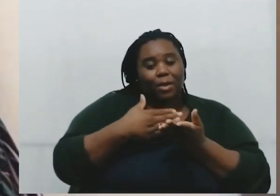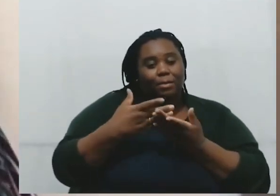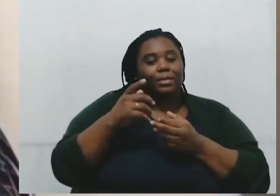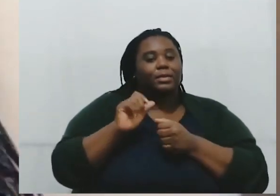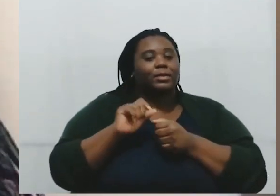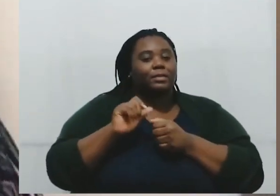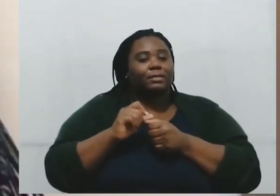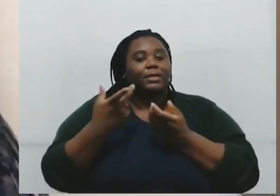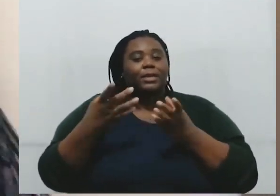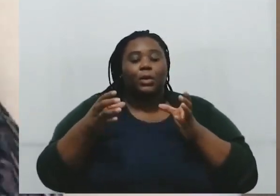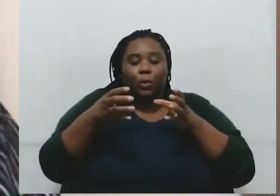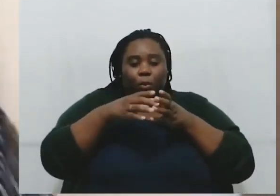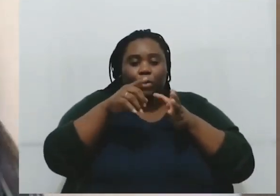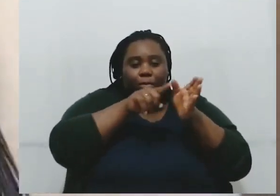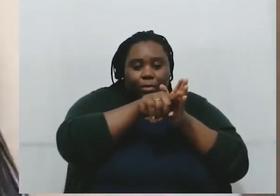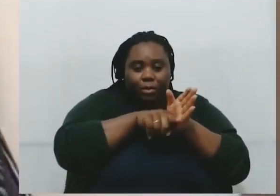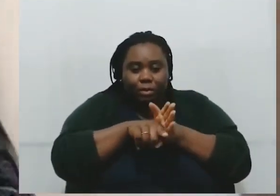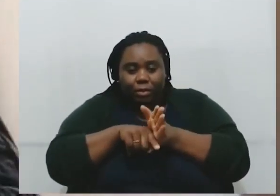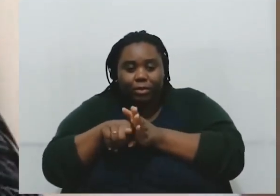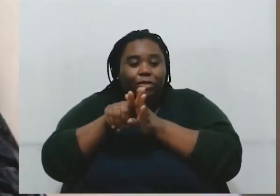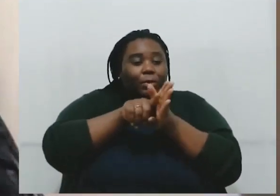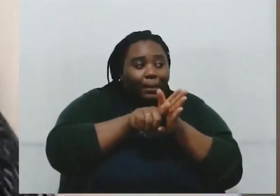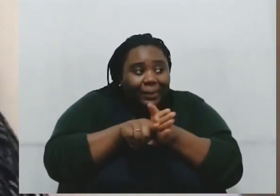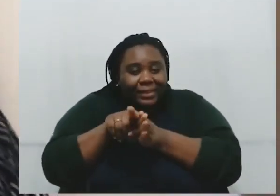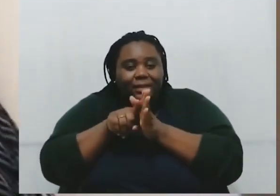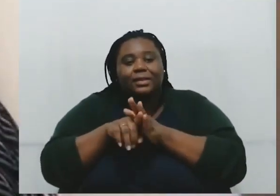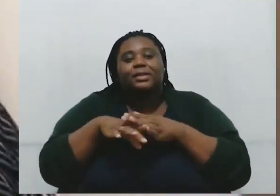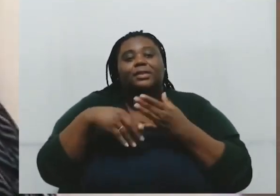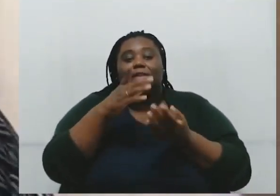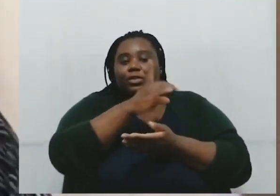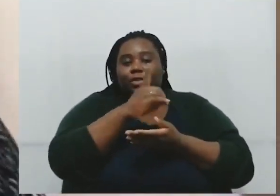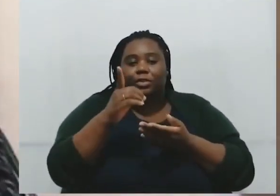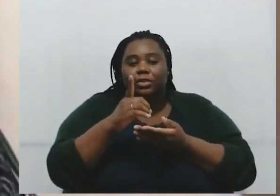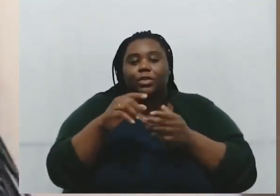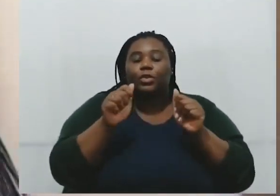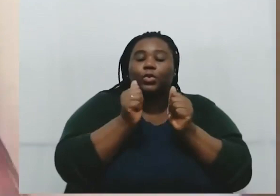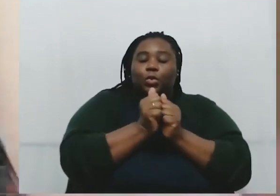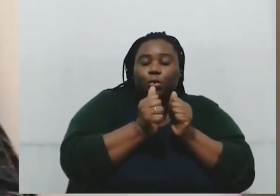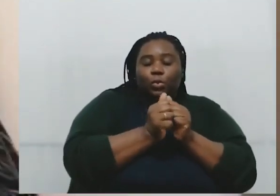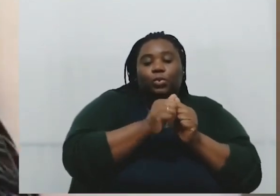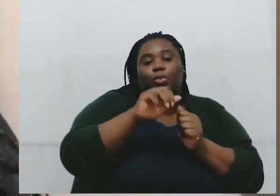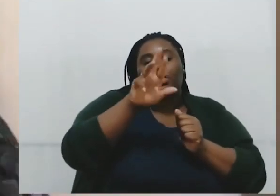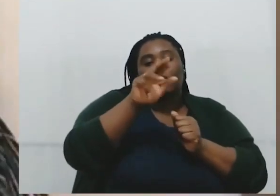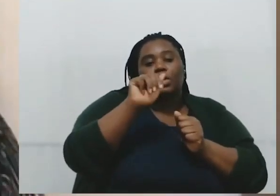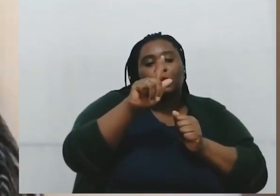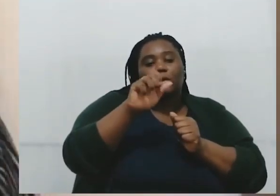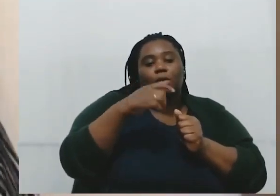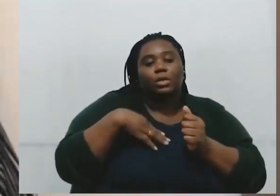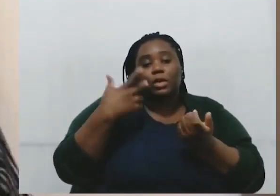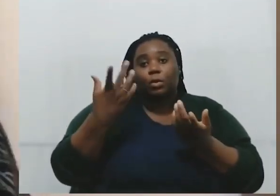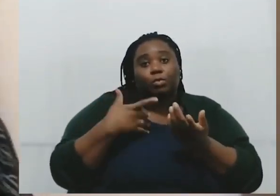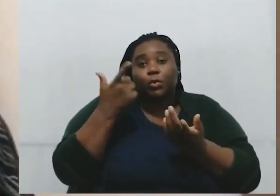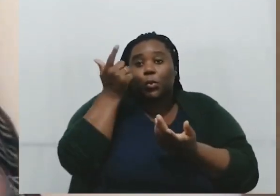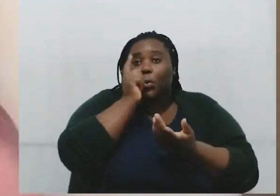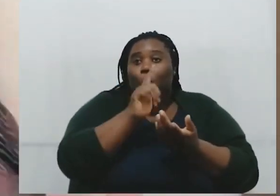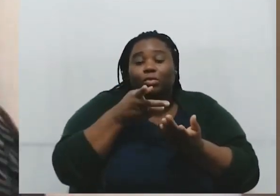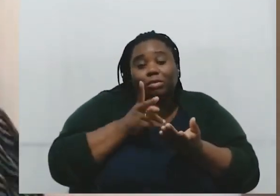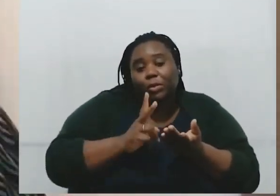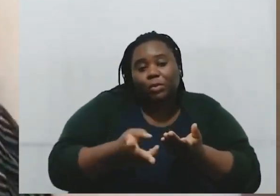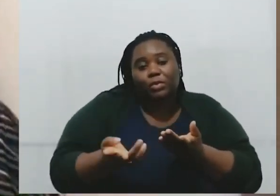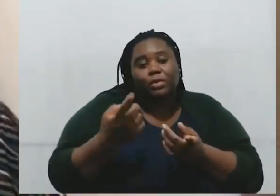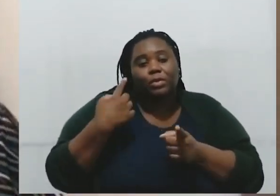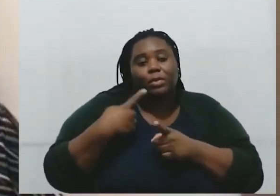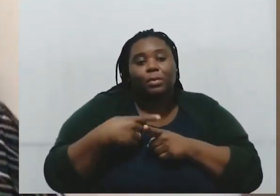e eu nem dei seguimento, assim, porque a gravidez não permitia, eu já estava enorme, tinha vários